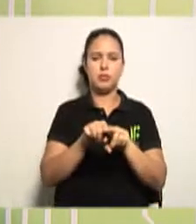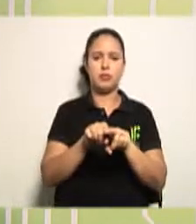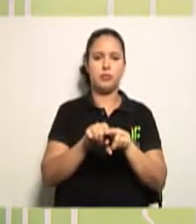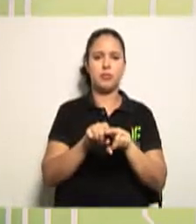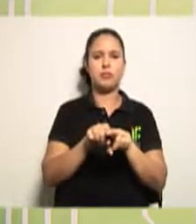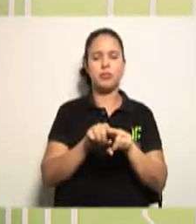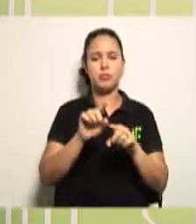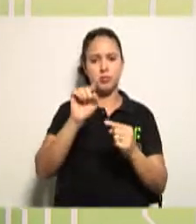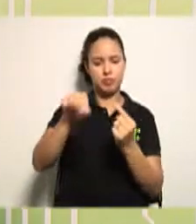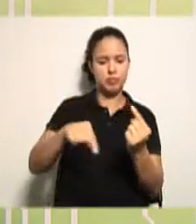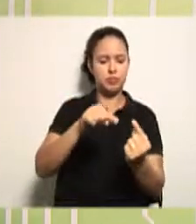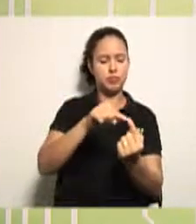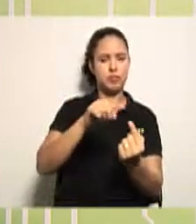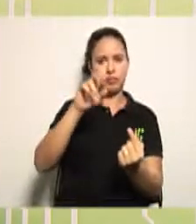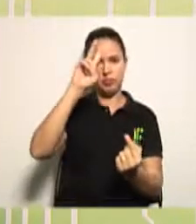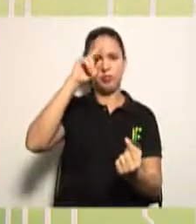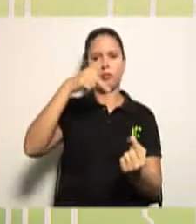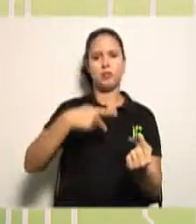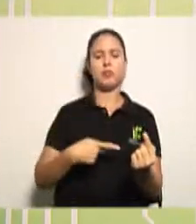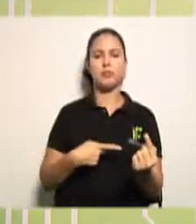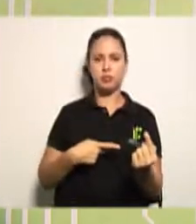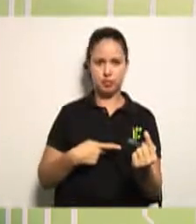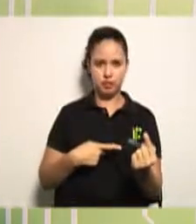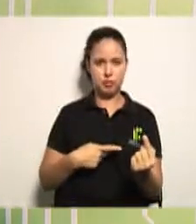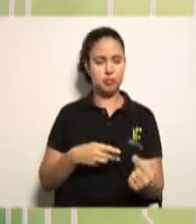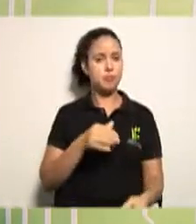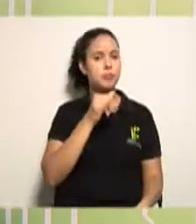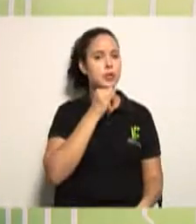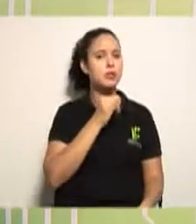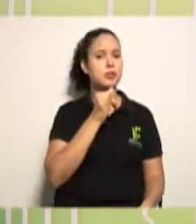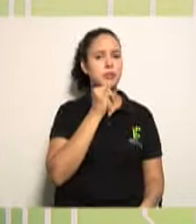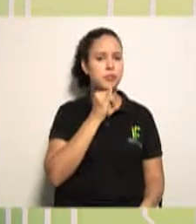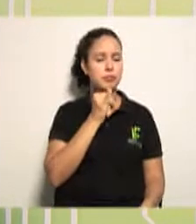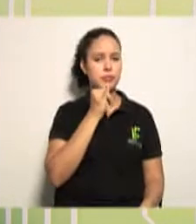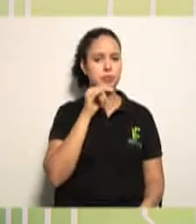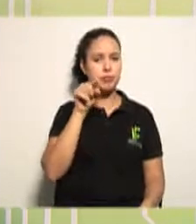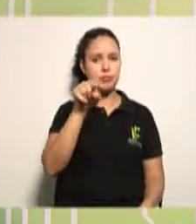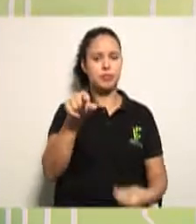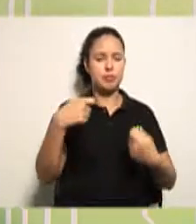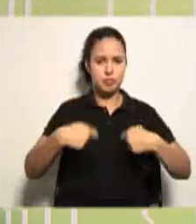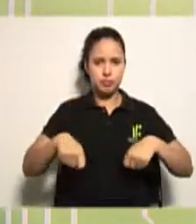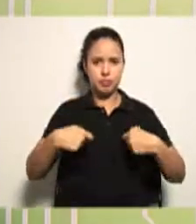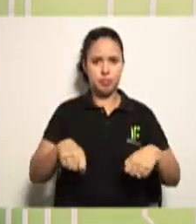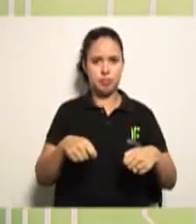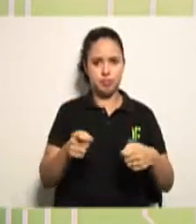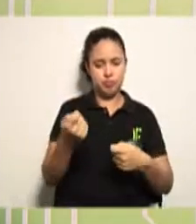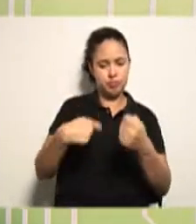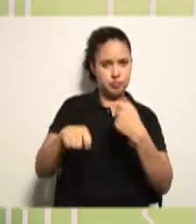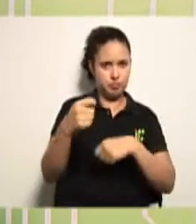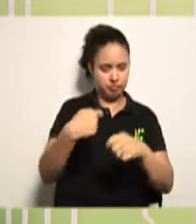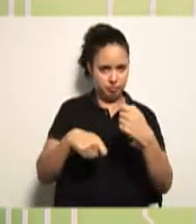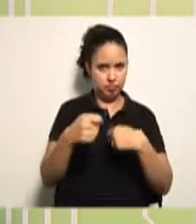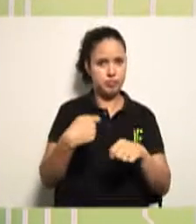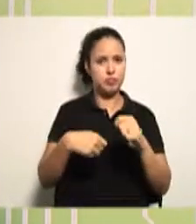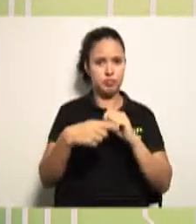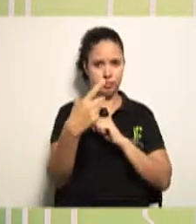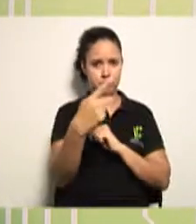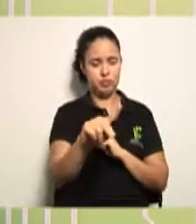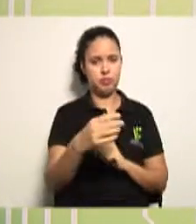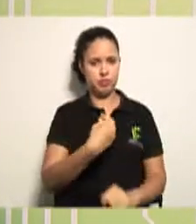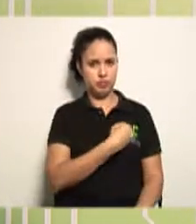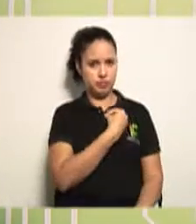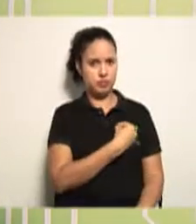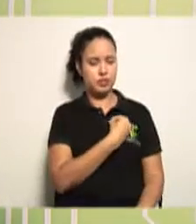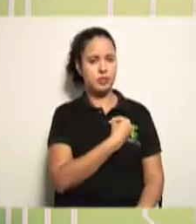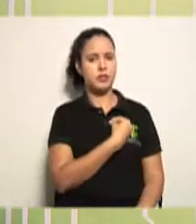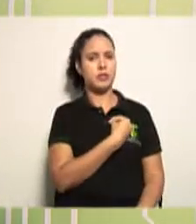meus objetivos pessoais. Agora vamos pensar no exemplo. Falei aí que você deve gerir, que você é um administrador também.